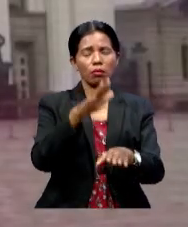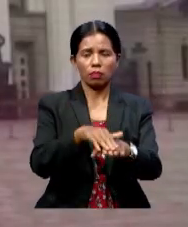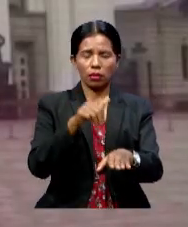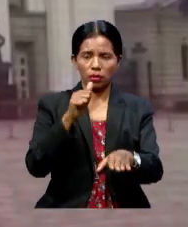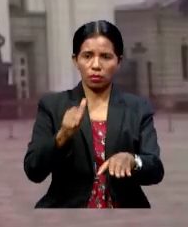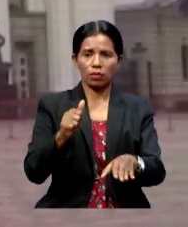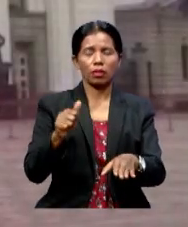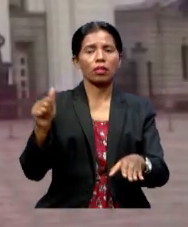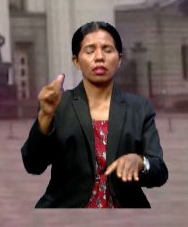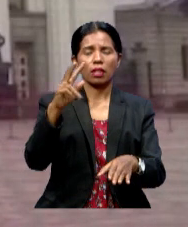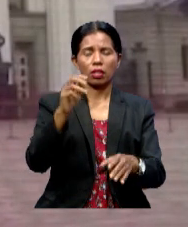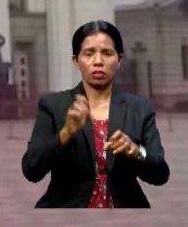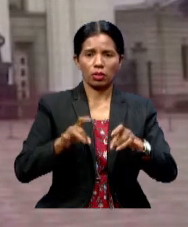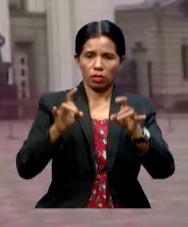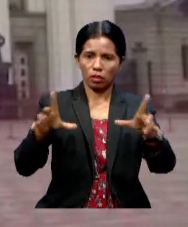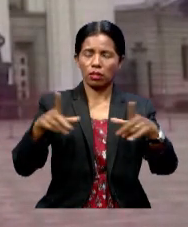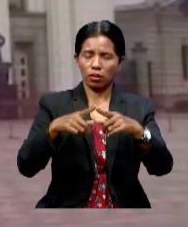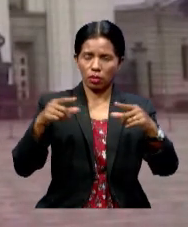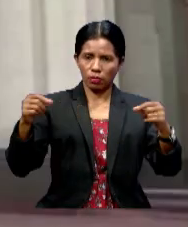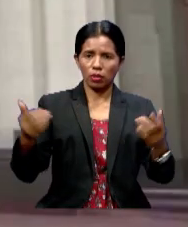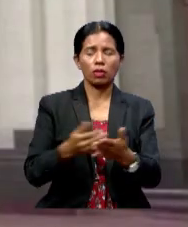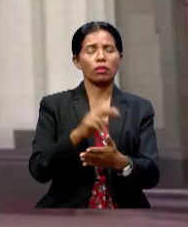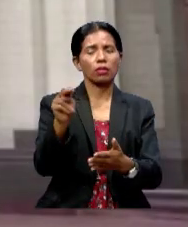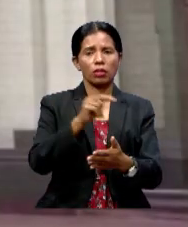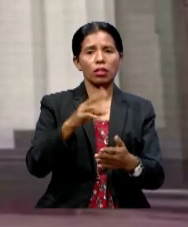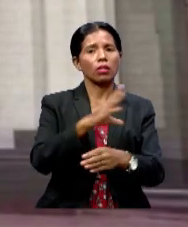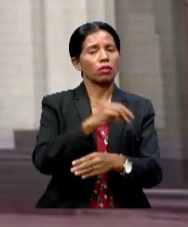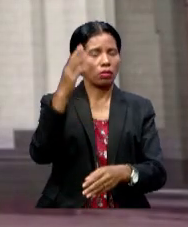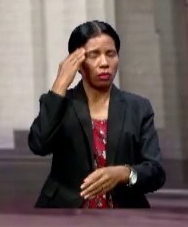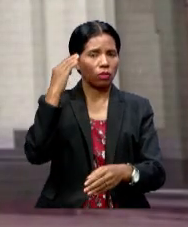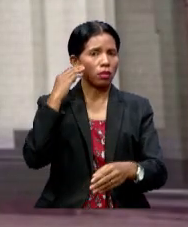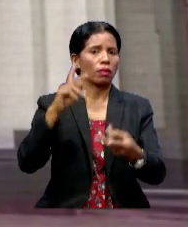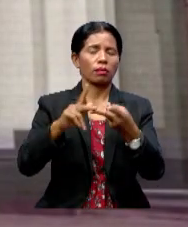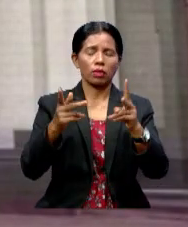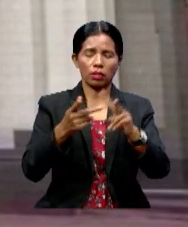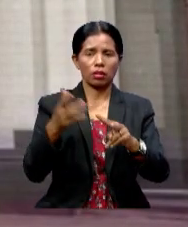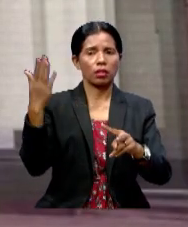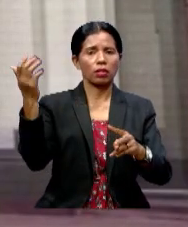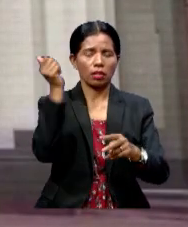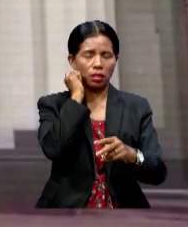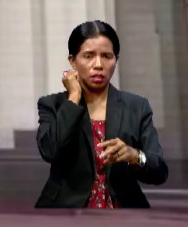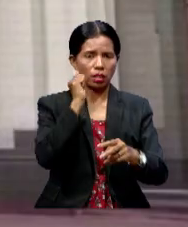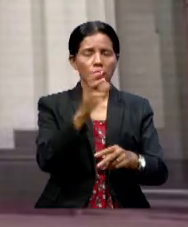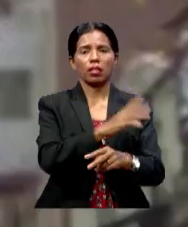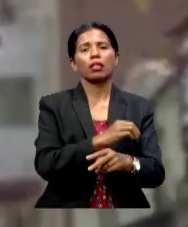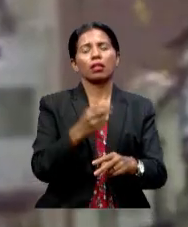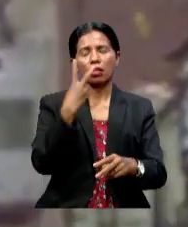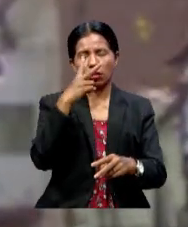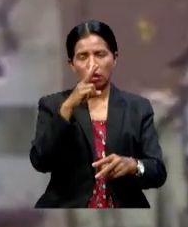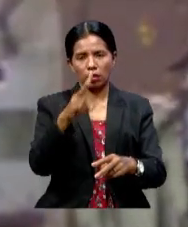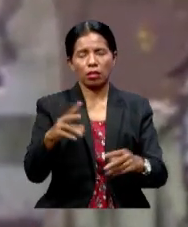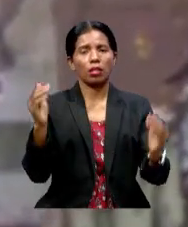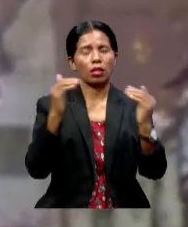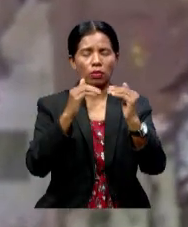líderes da Rússia, Austrália, Japão, Nova Zelândia e Coreia do Sul, onde parceiro e a região Ásia-Pacífico ato participa em